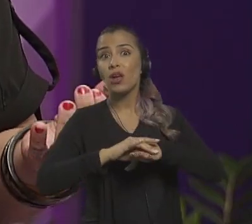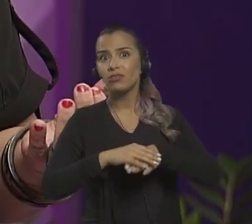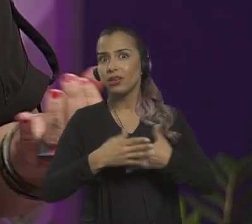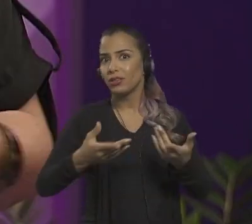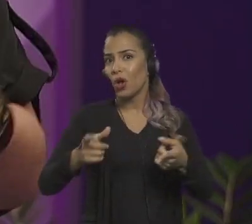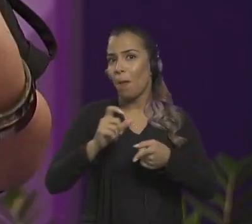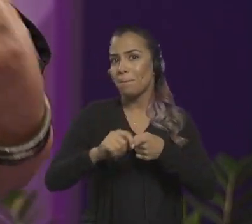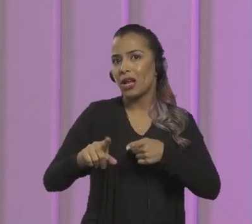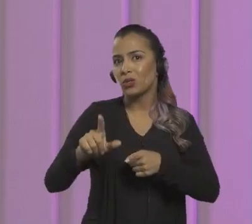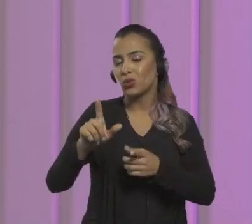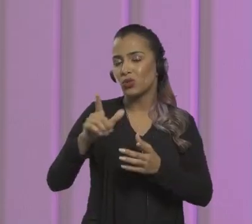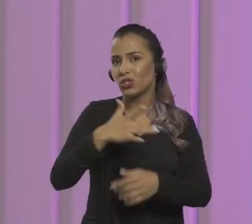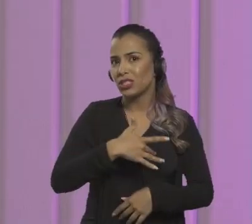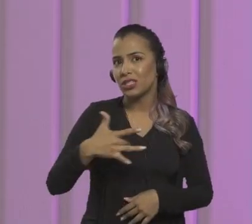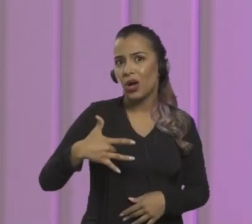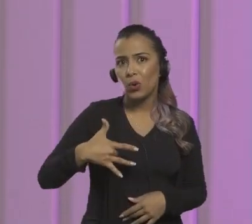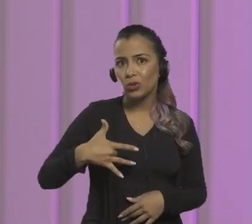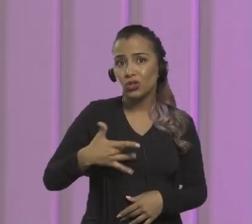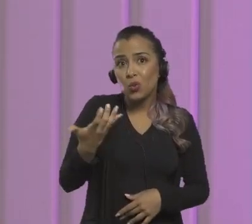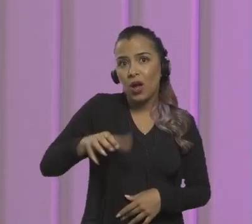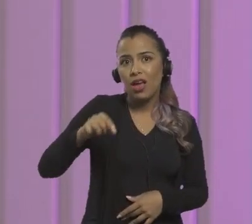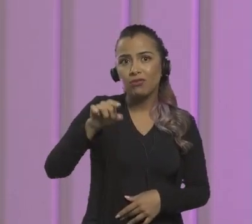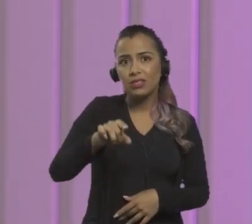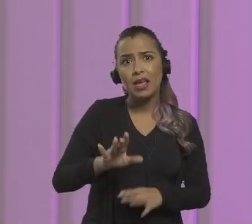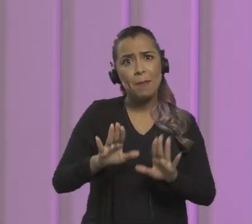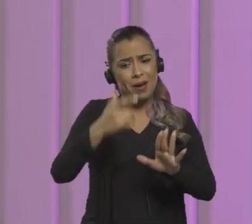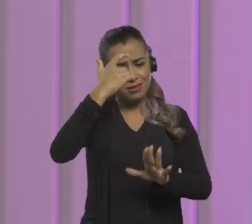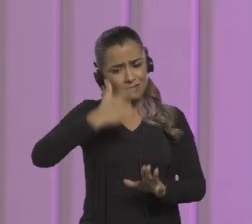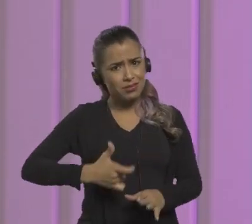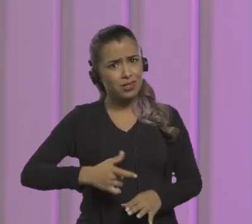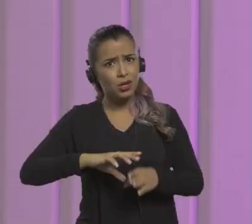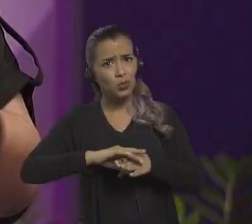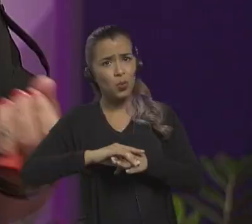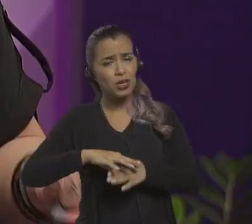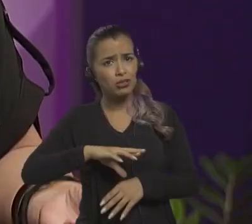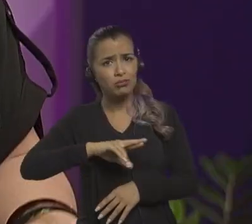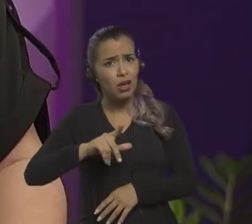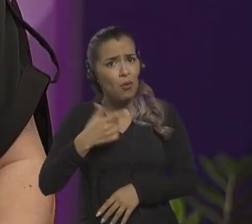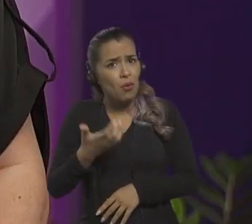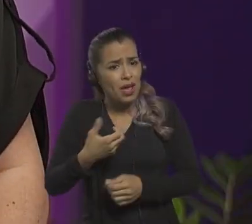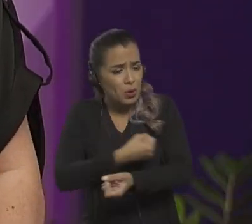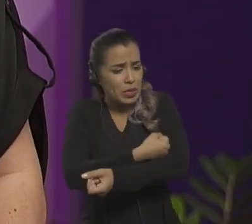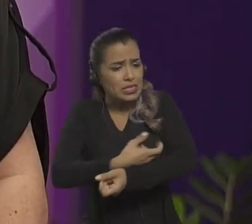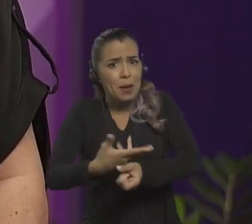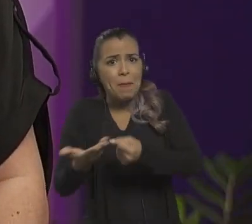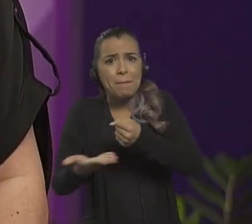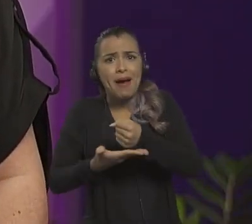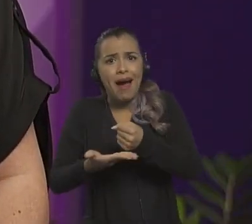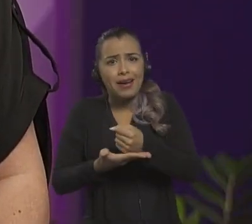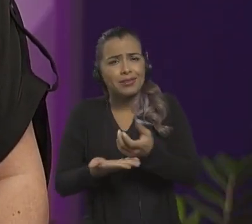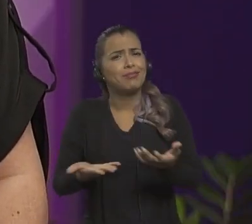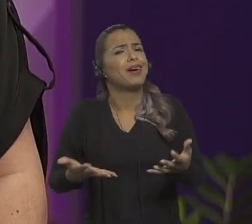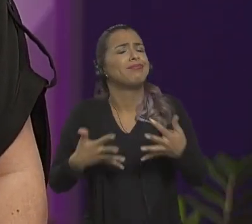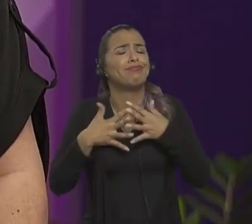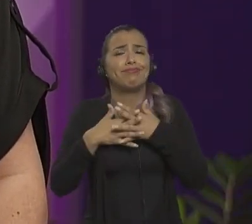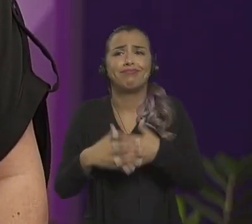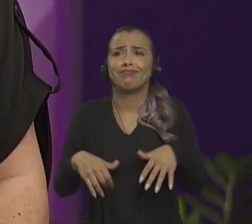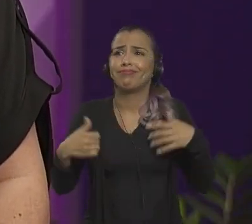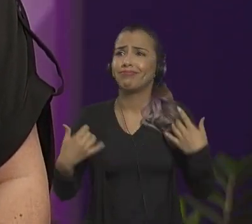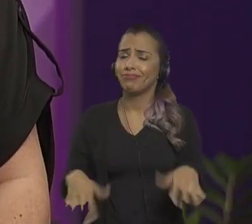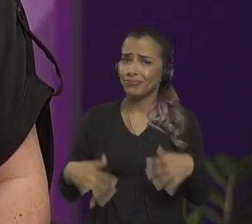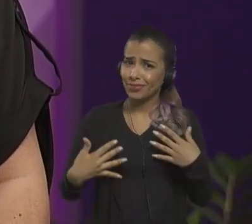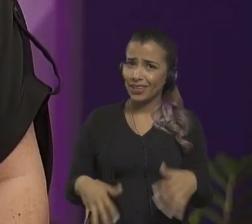saúde te quer. Exatamente. Mas eu não tô doente, né? Eu quero ir fazer uns exames básicos, né? Então, essa é uma grande...